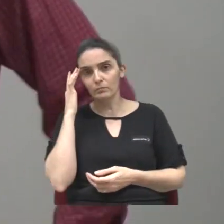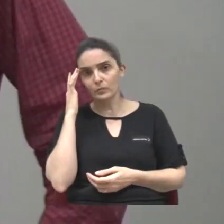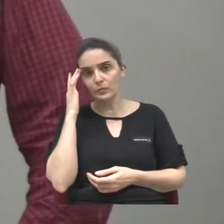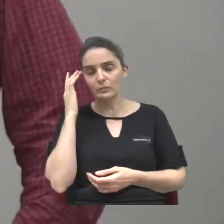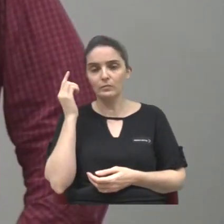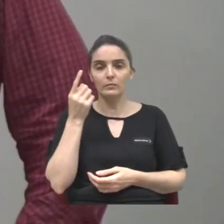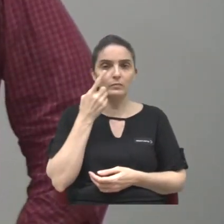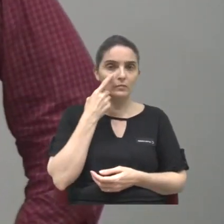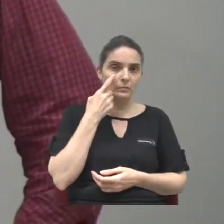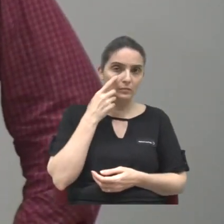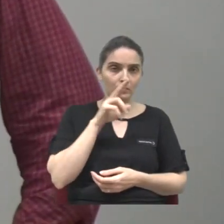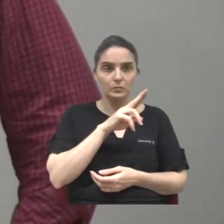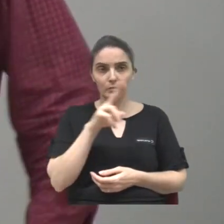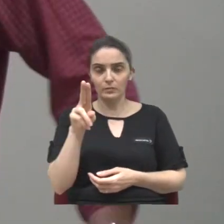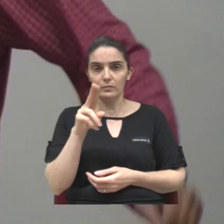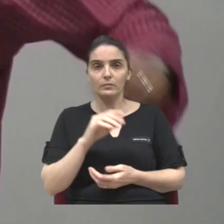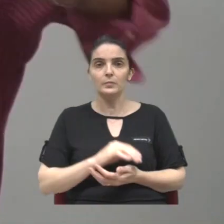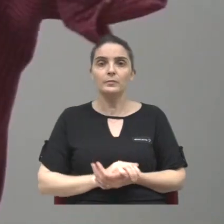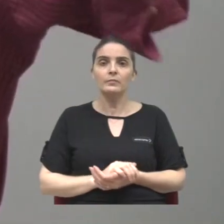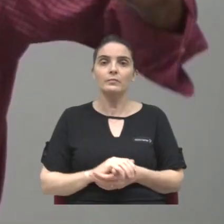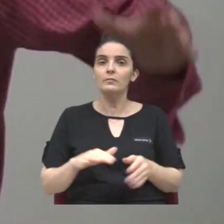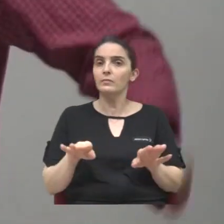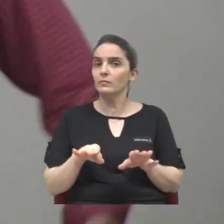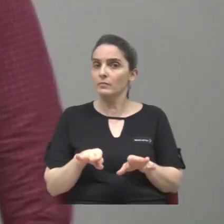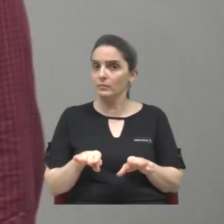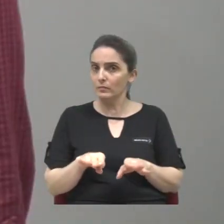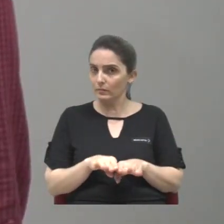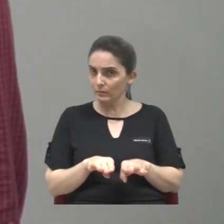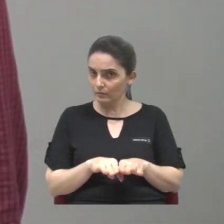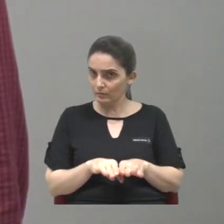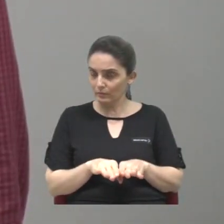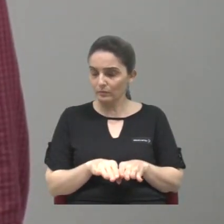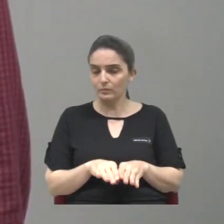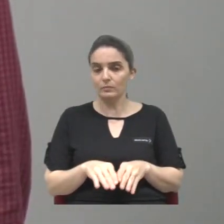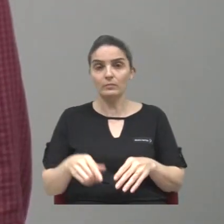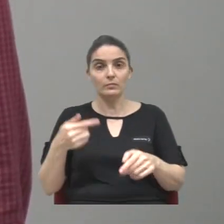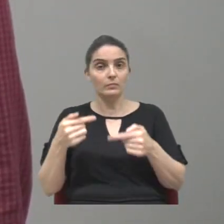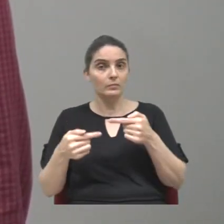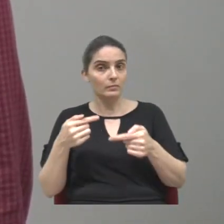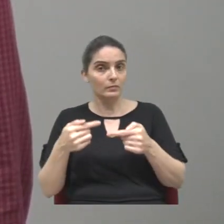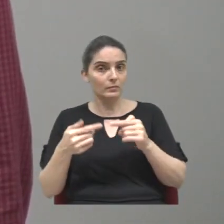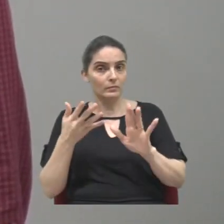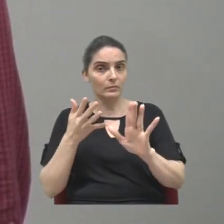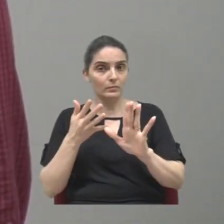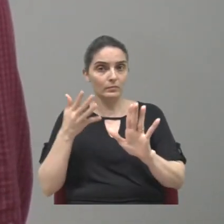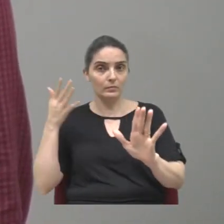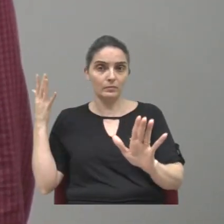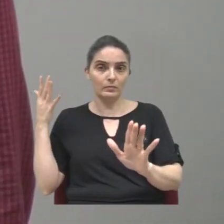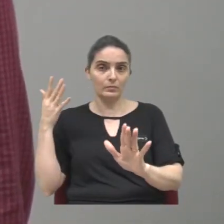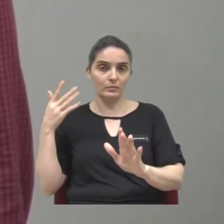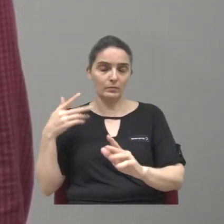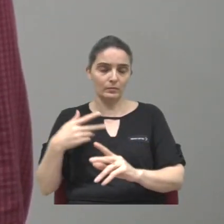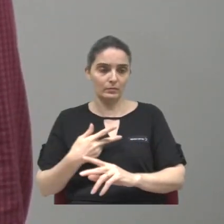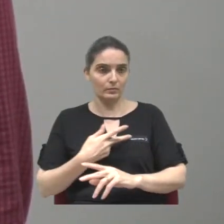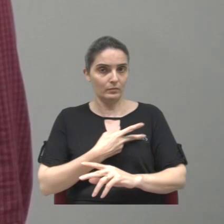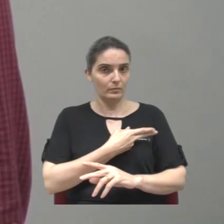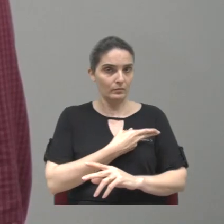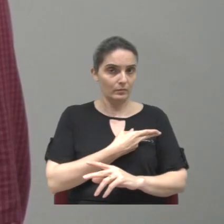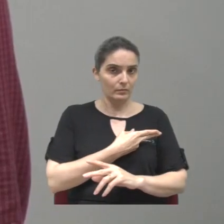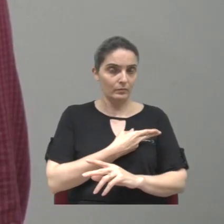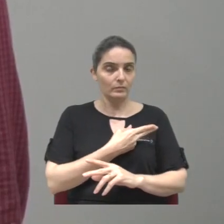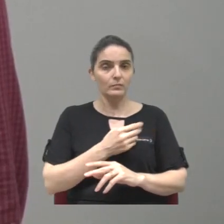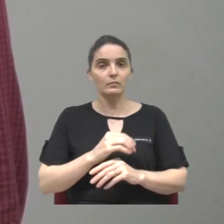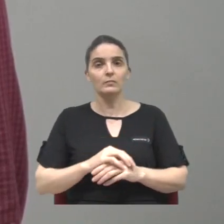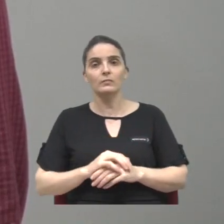cadastrado. Existia muita importância nas discussões sobre a fila da cardiologia, da neurologia, mas existe um